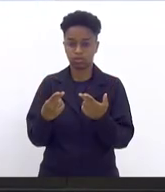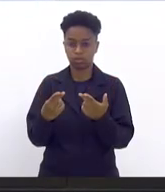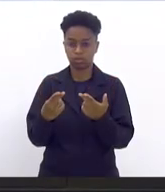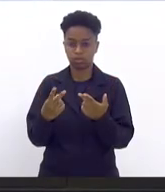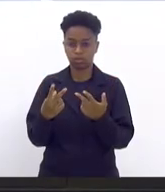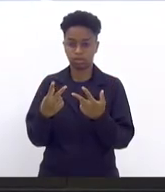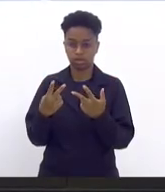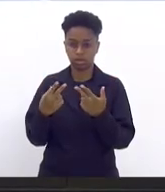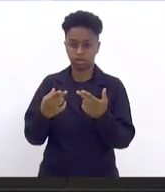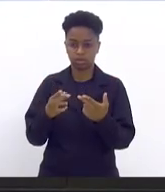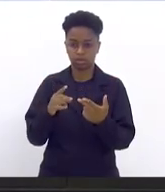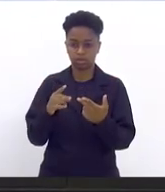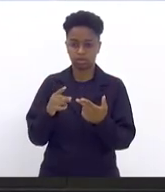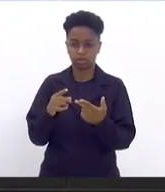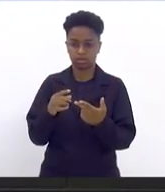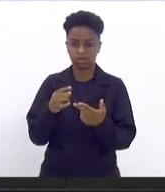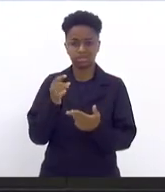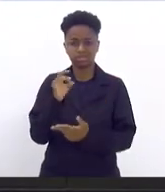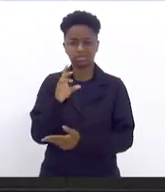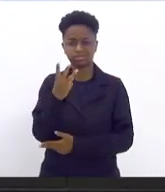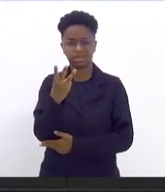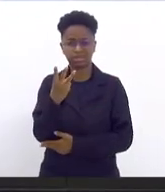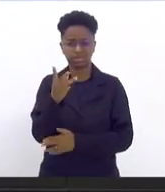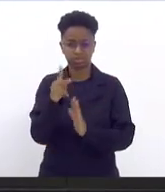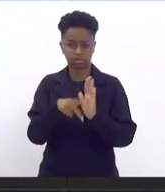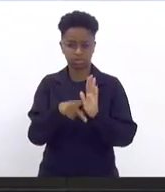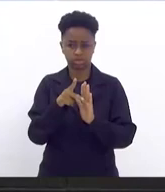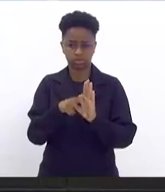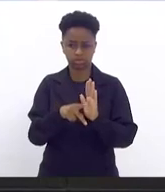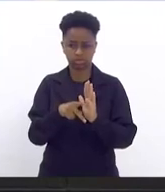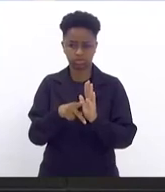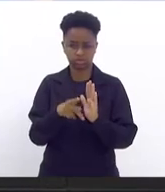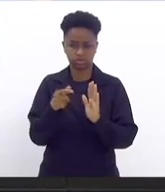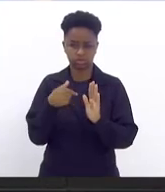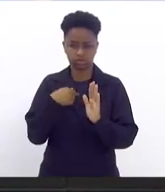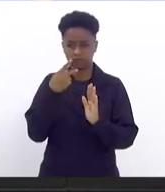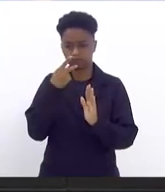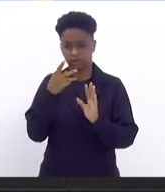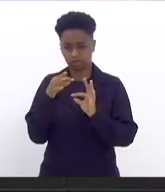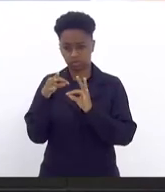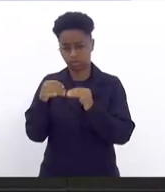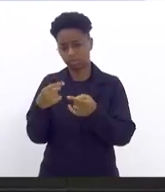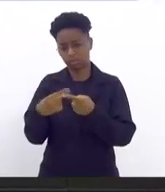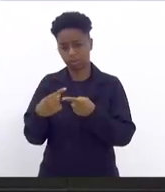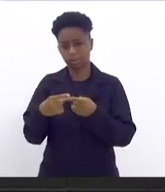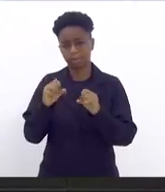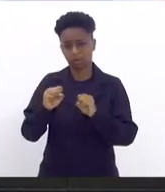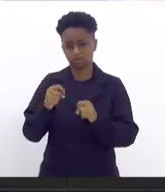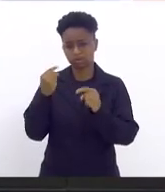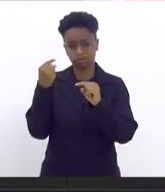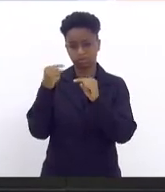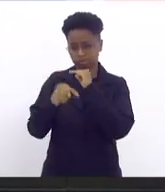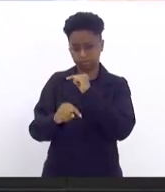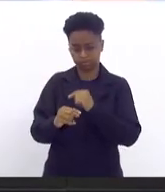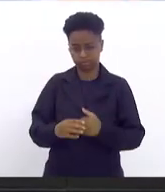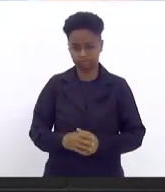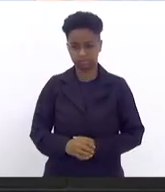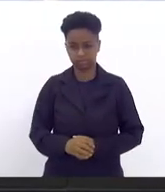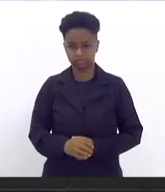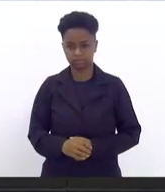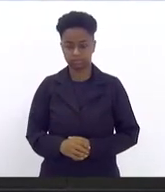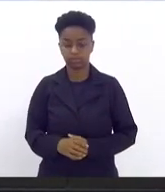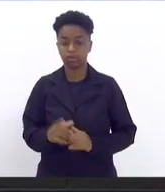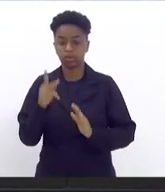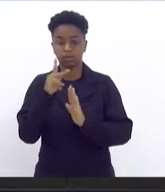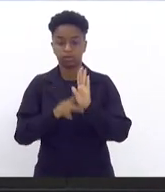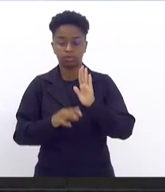com que estamos, não são três projetos apenas, vou cantá-los porque pode haver alguma divergência nesse sentido. Passo ao